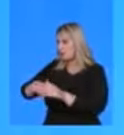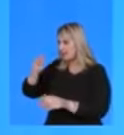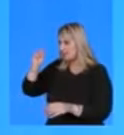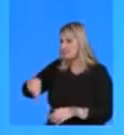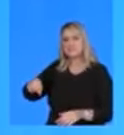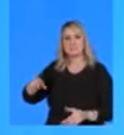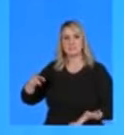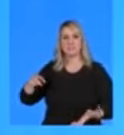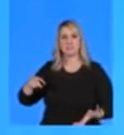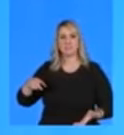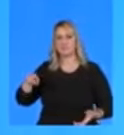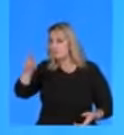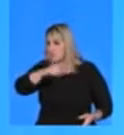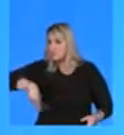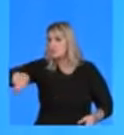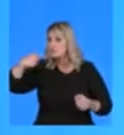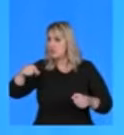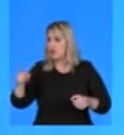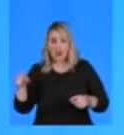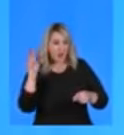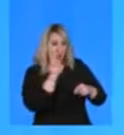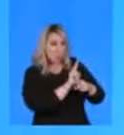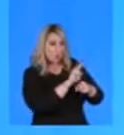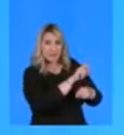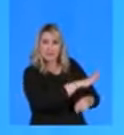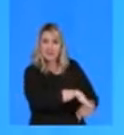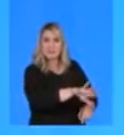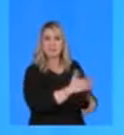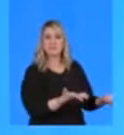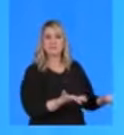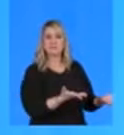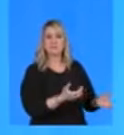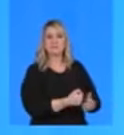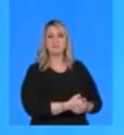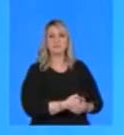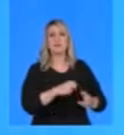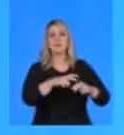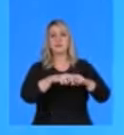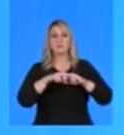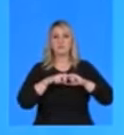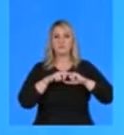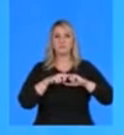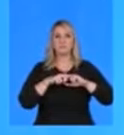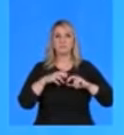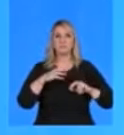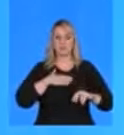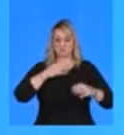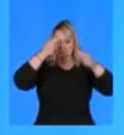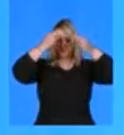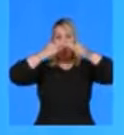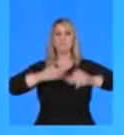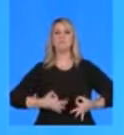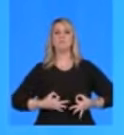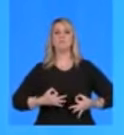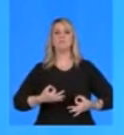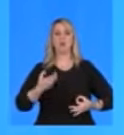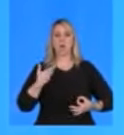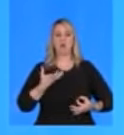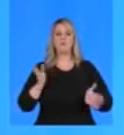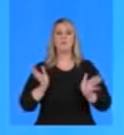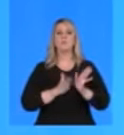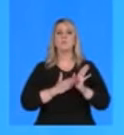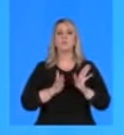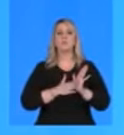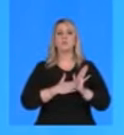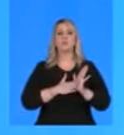é uma desumanidade Vocês deviam estar lá na escola cuidando dessas crianças e é por isso com a minha moral que eu proponho